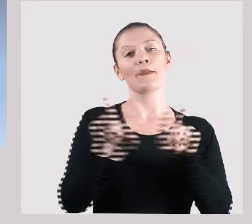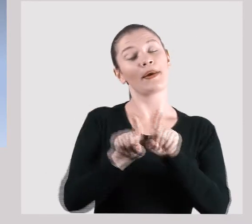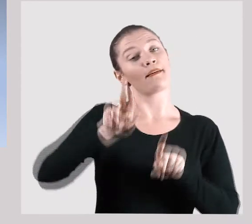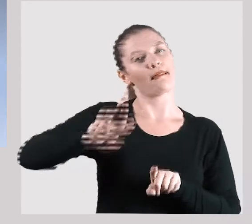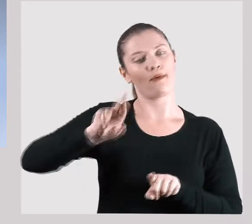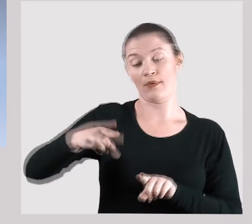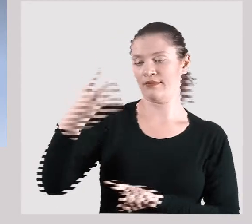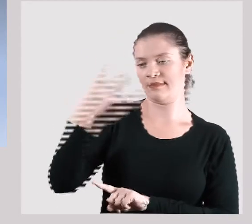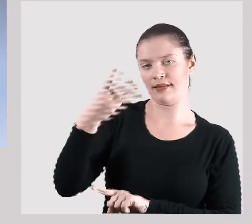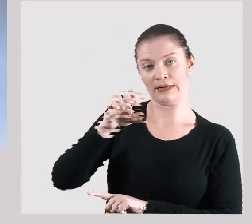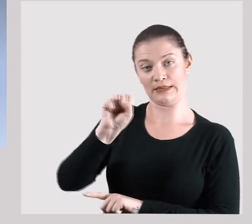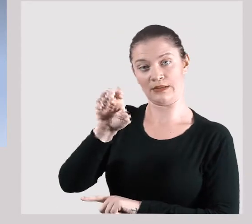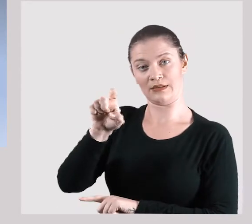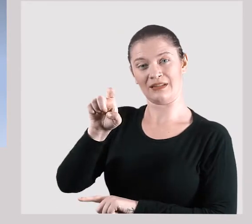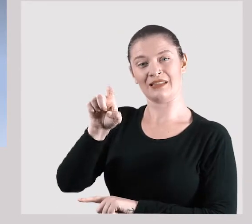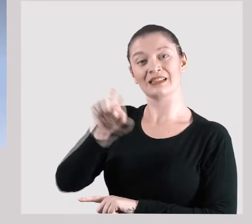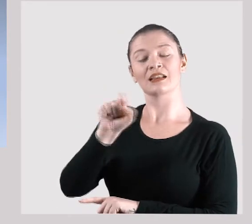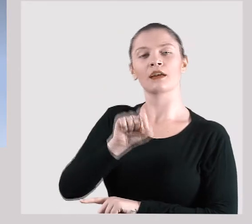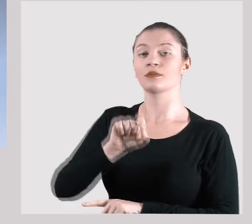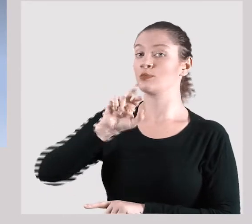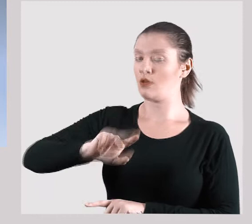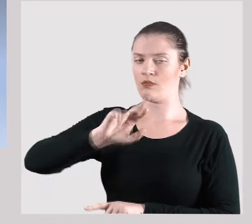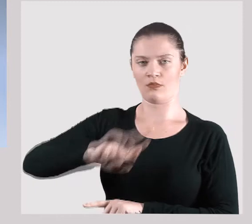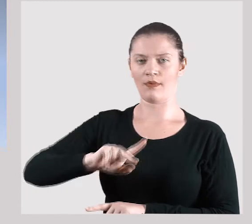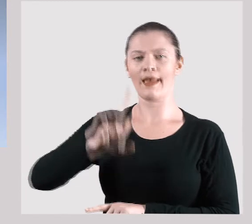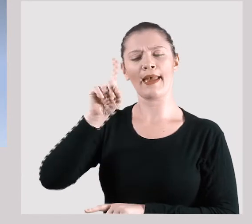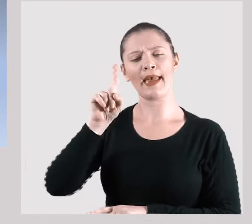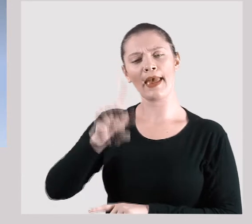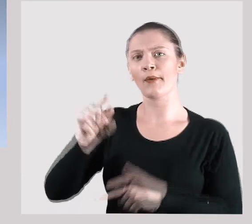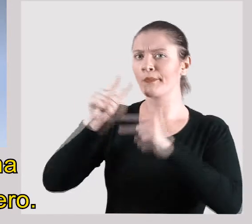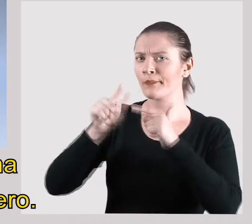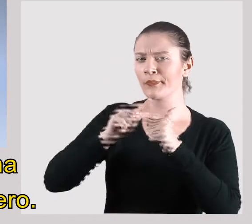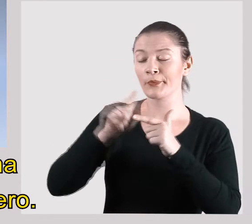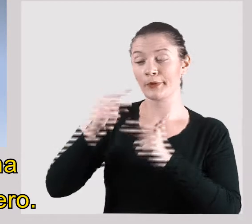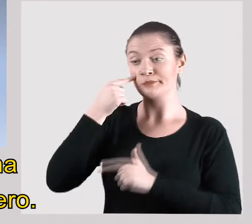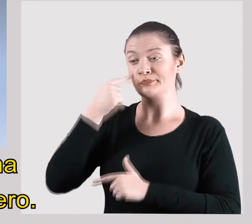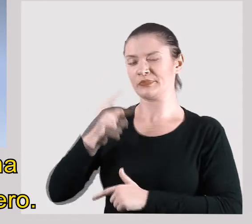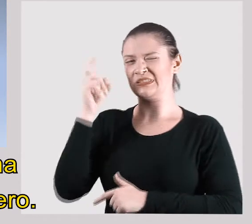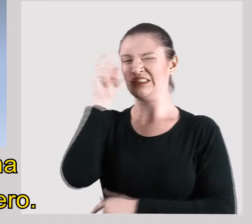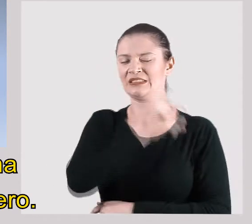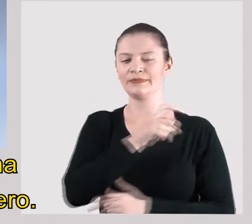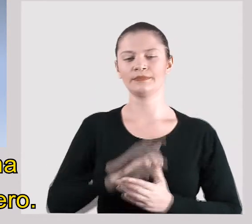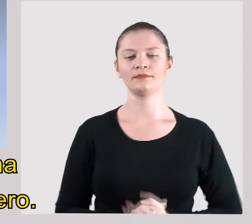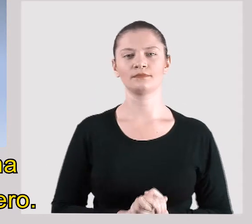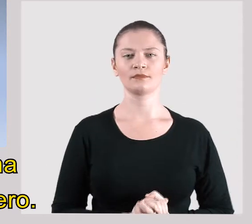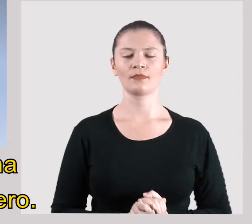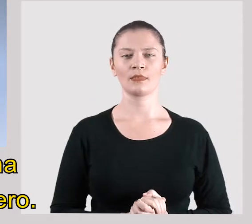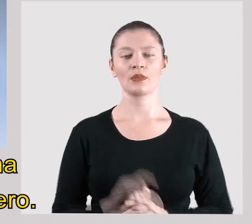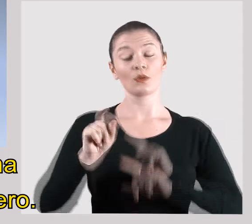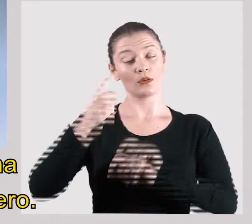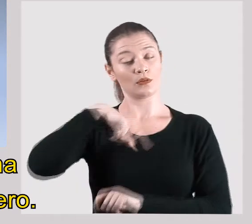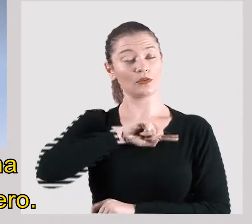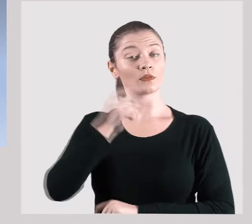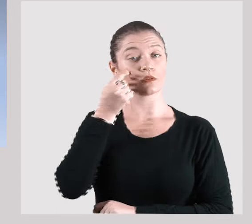É uma anomalia e que fica difícil de identificar. O que a gente está vendo, assim, uma fragmentação do conceito,